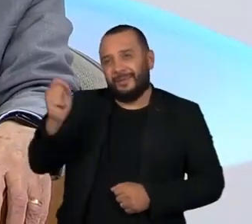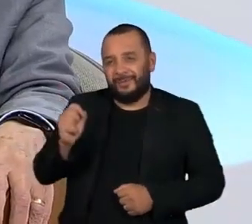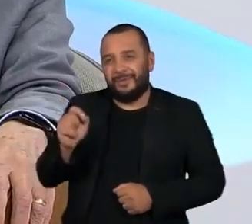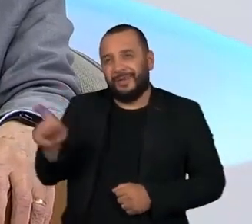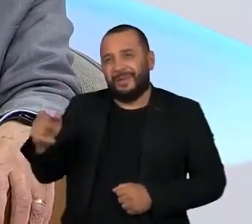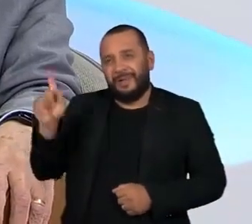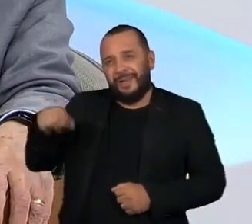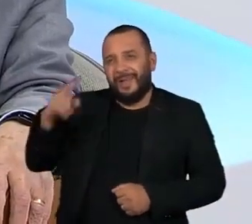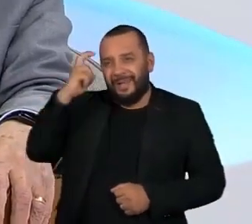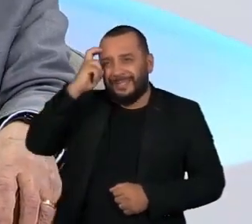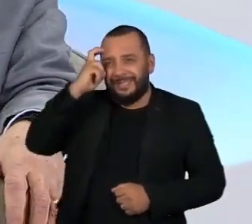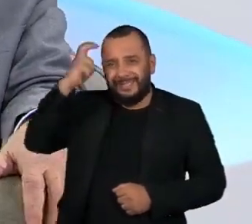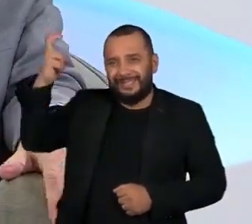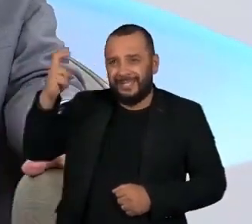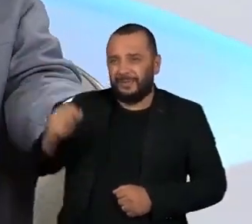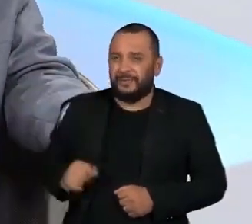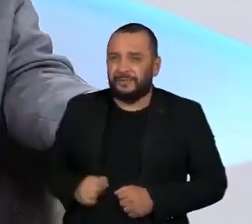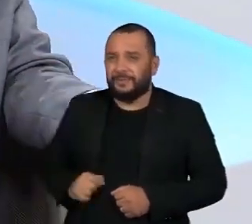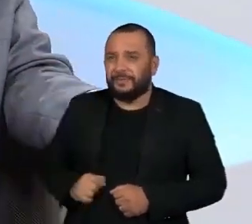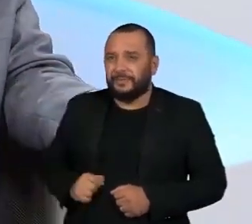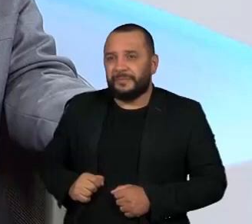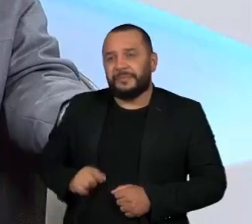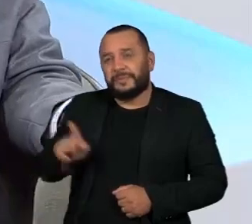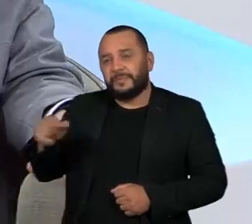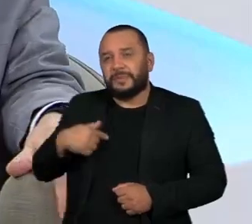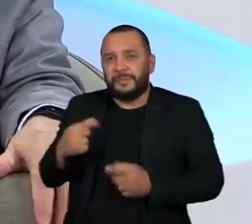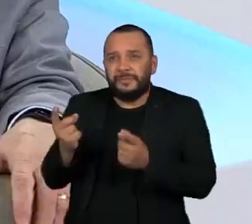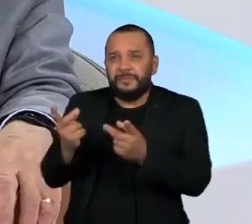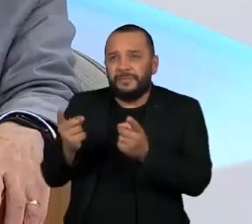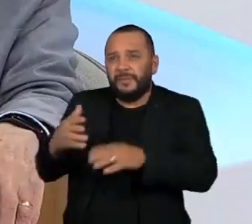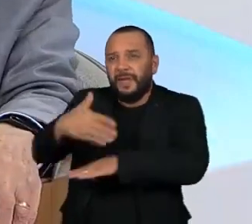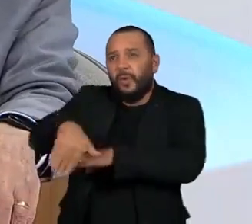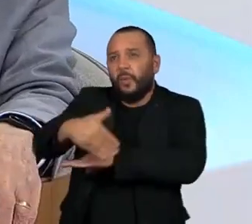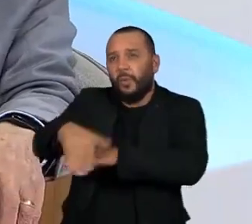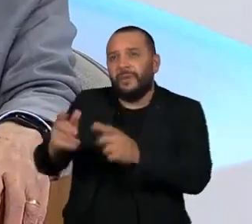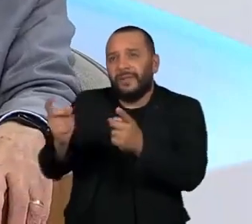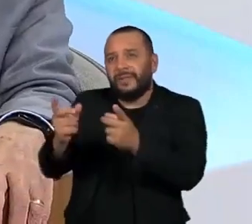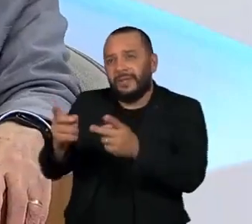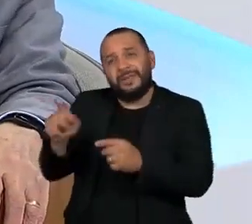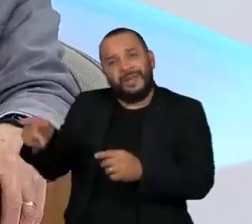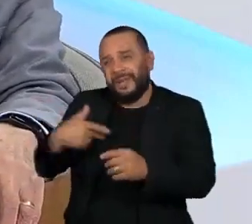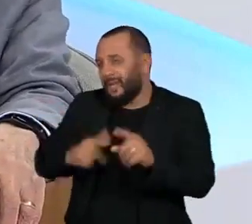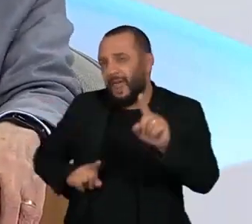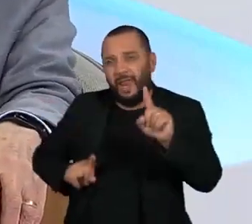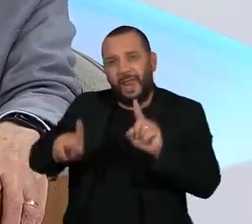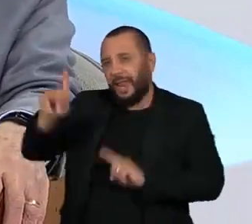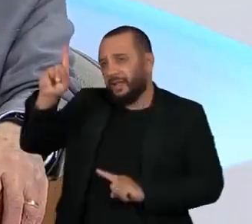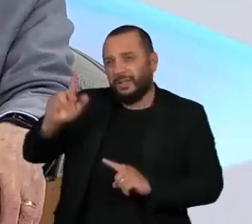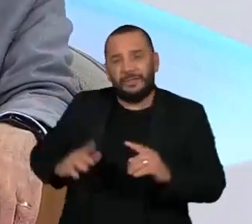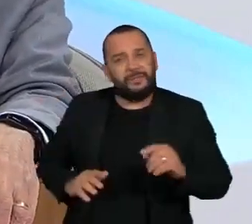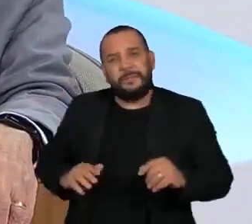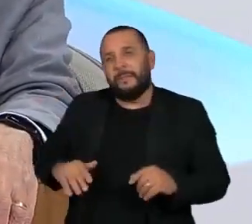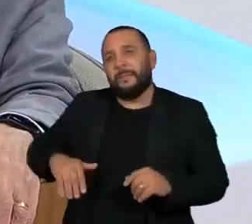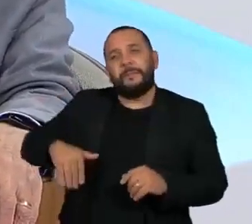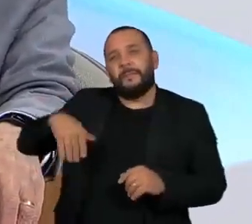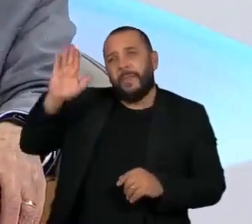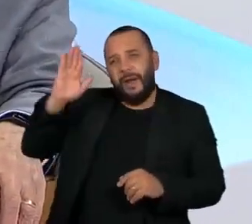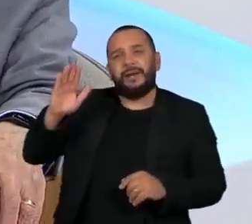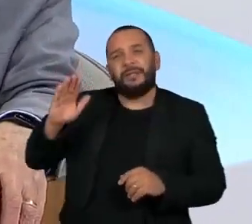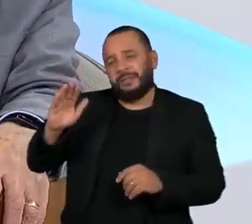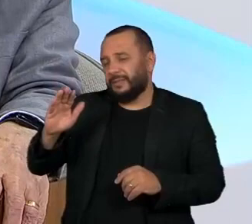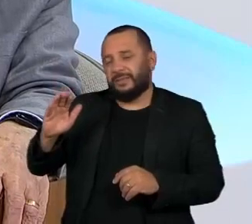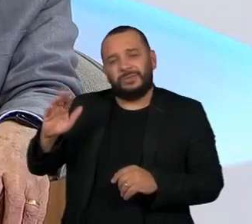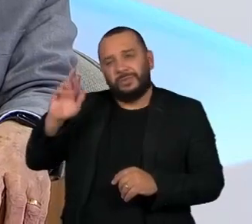gênio ele veio lá de camelô achando os maiores empresários ele é um patrão maravilhoso